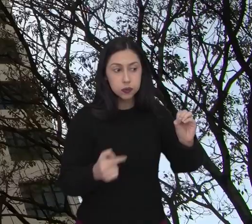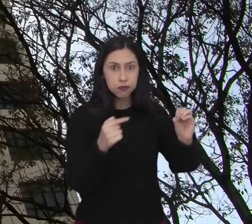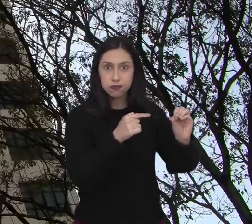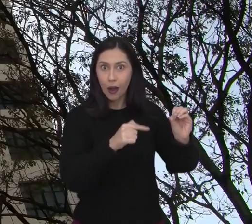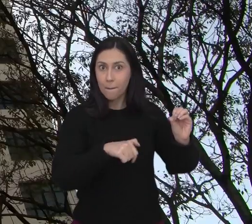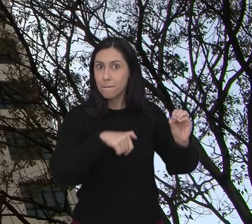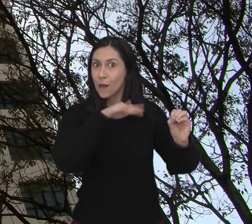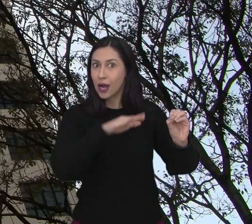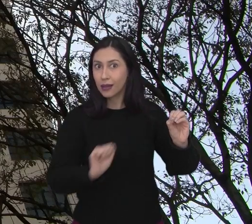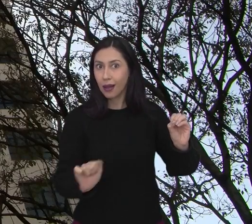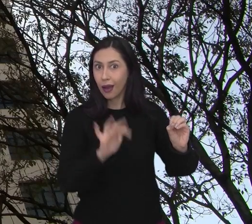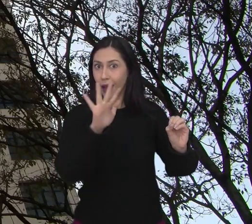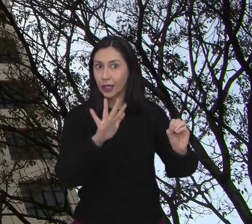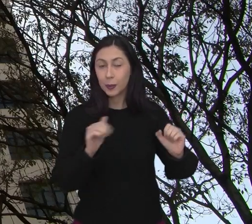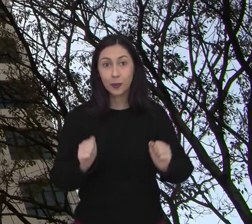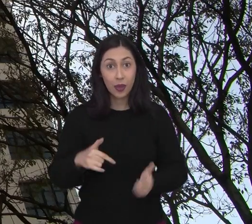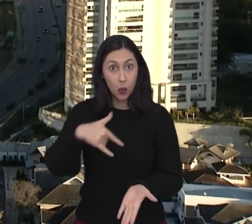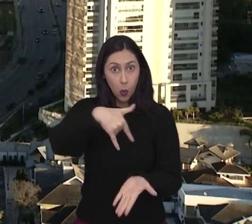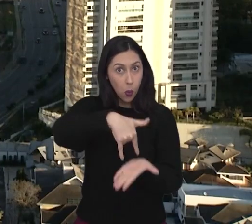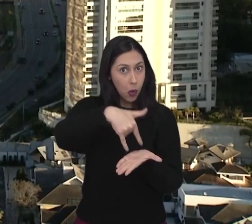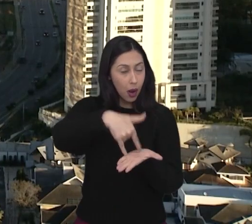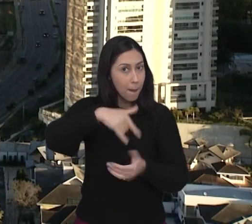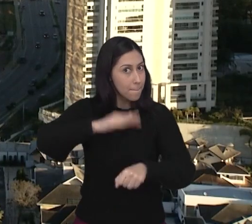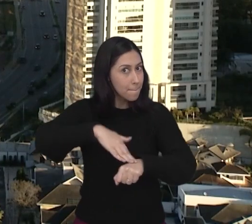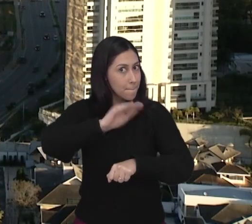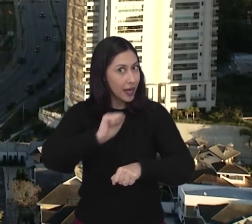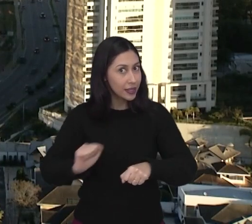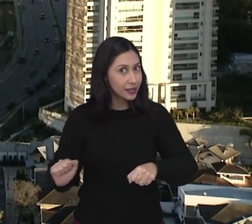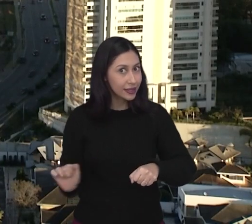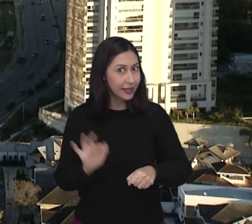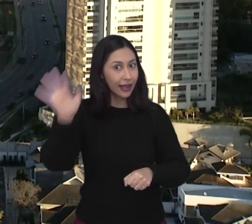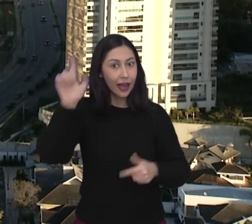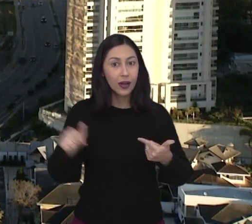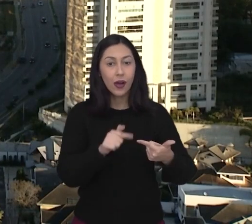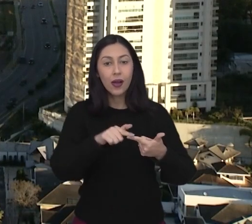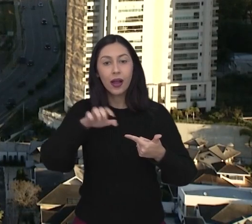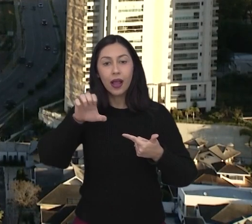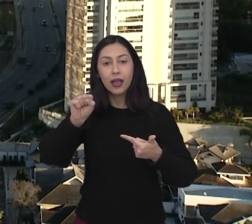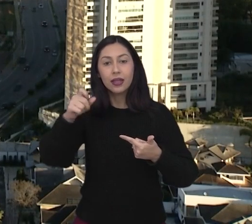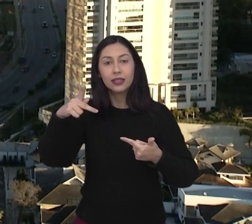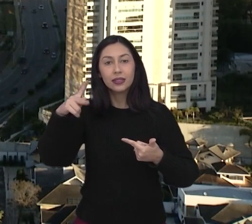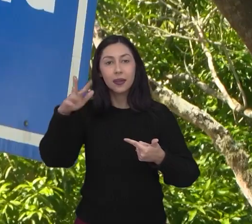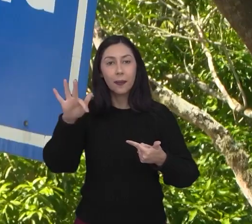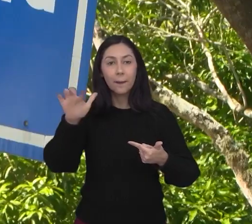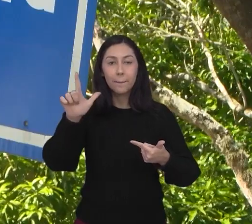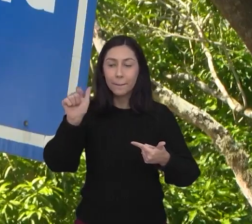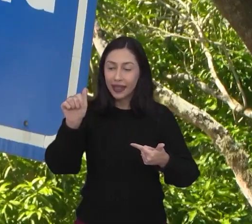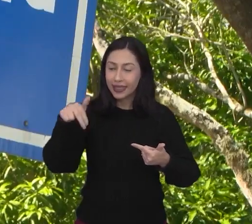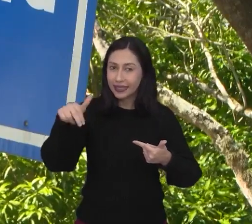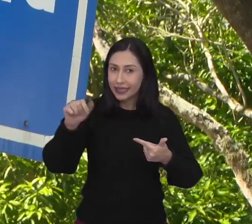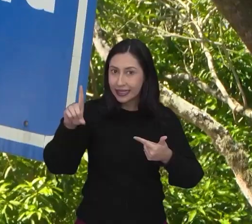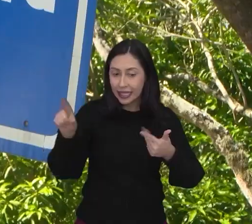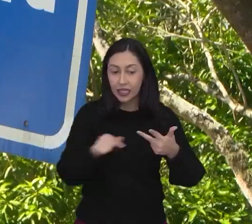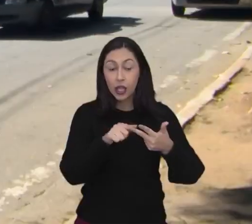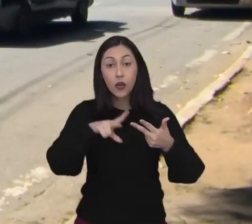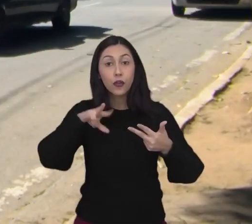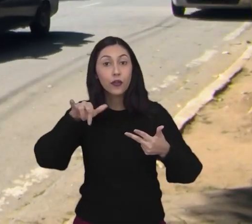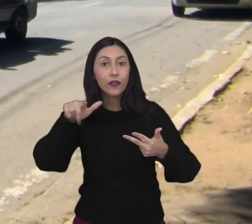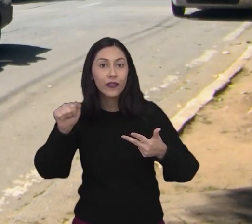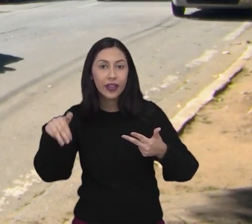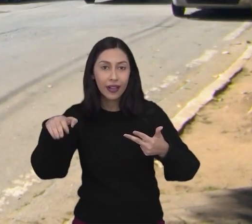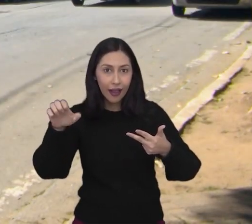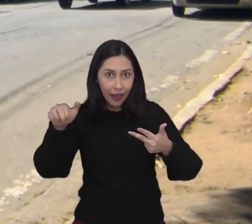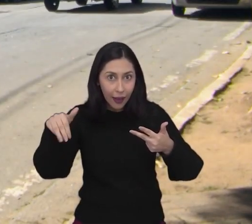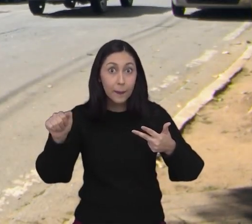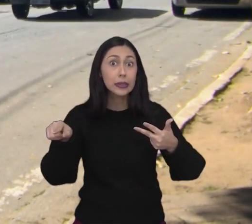José lidera o ranking de preços de aluguel, sendo o bairro Aquários um dos mais caros da cidade. Esplanada e Vila Ema também